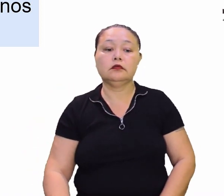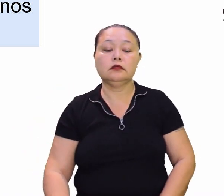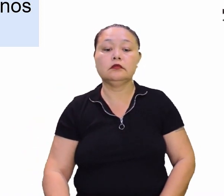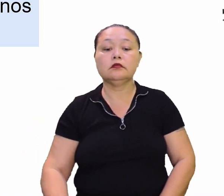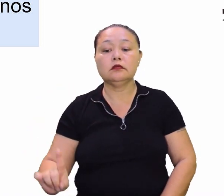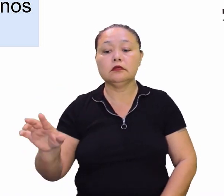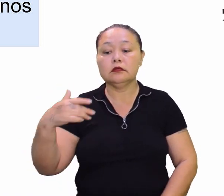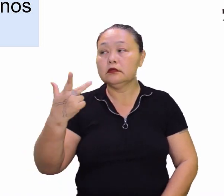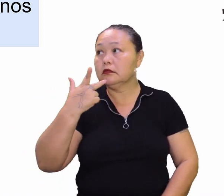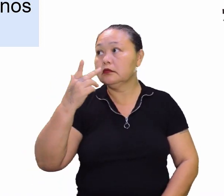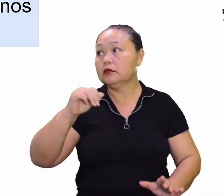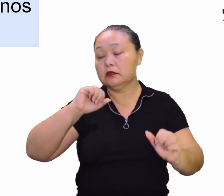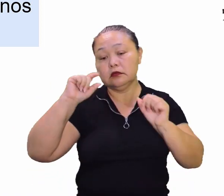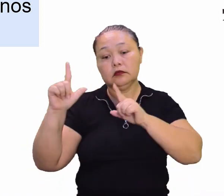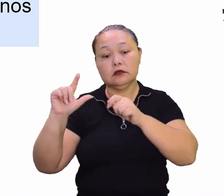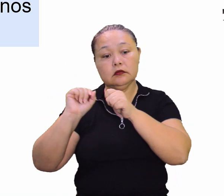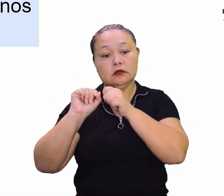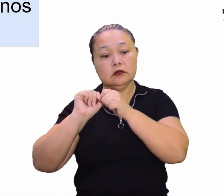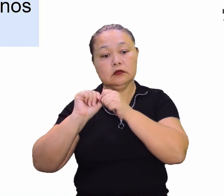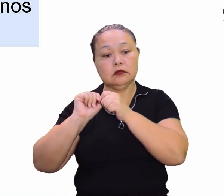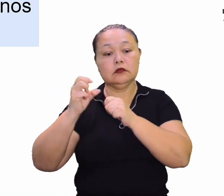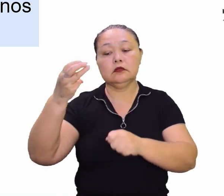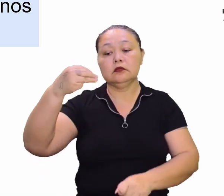Já já a gente vai ver no próximo slide o que são as